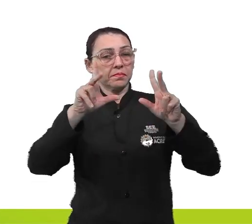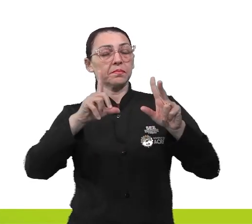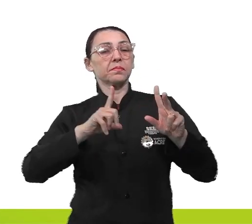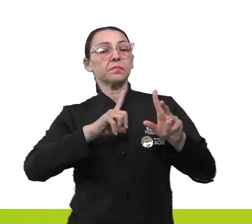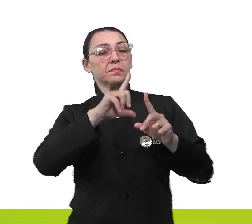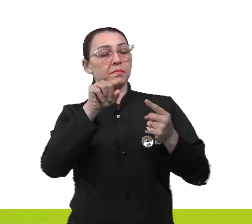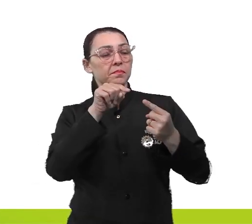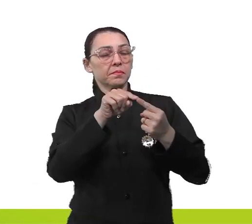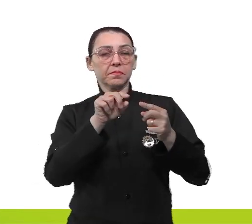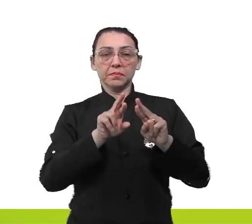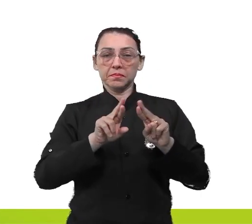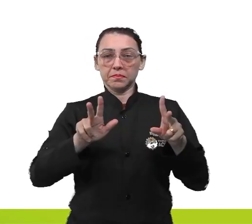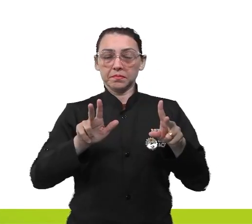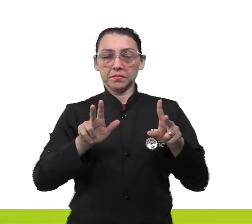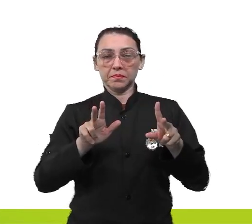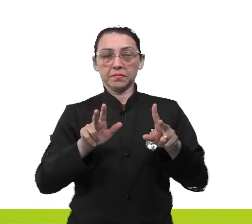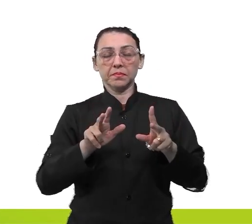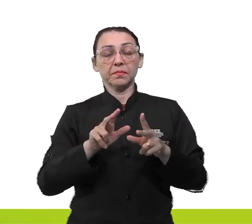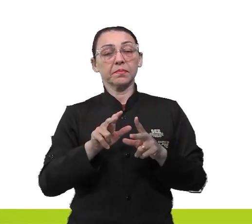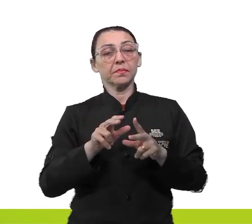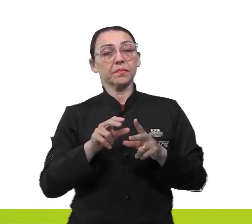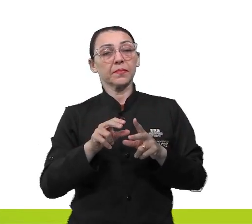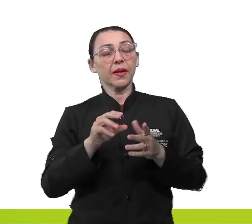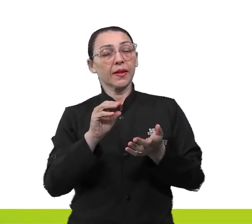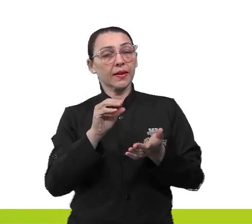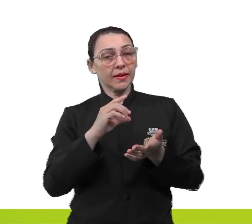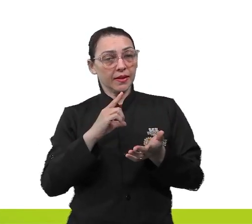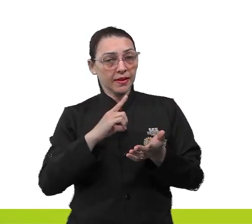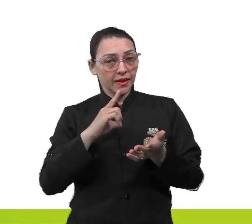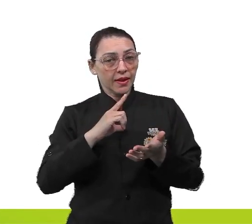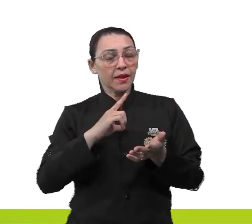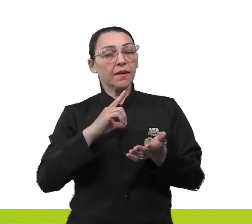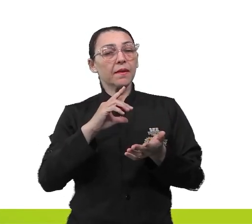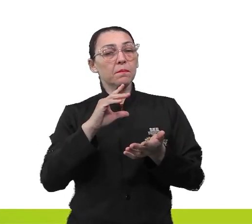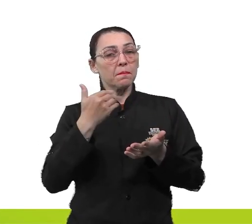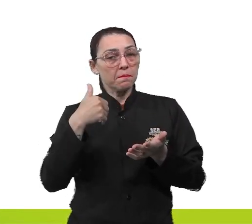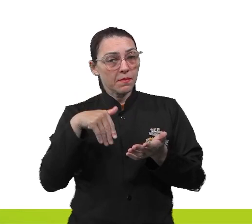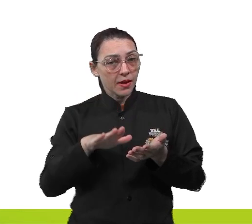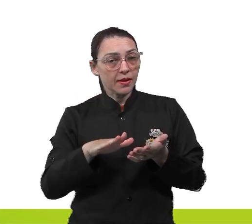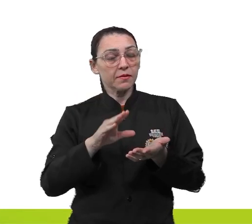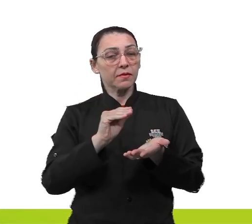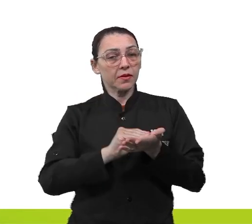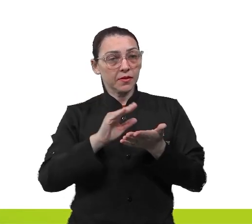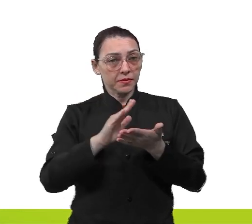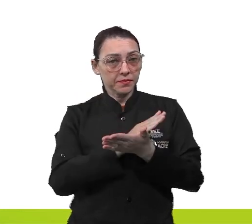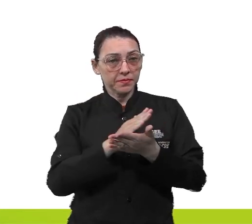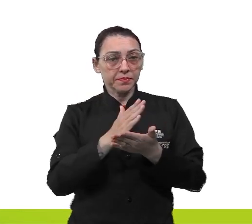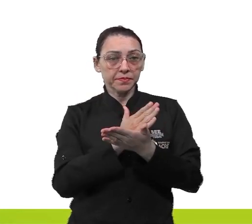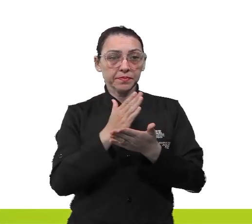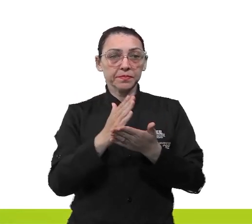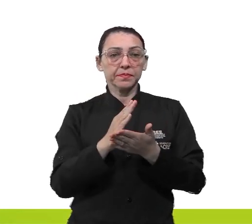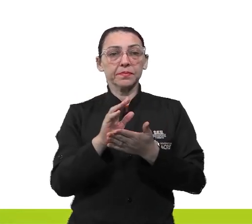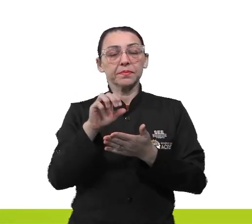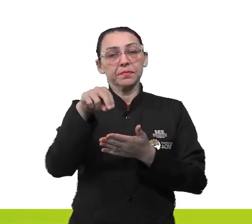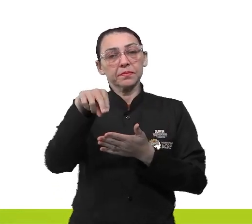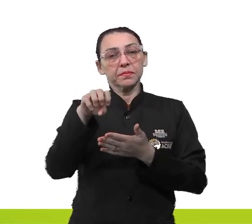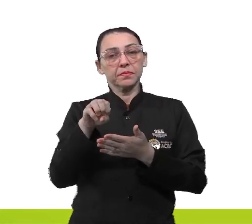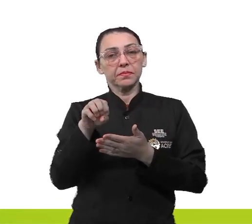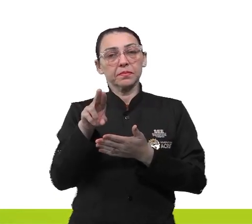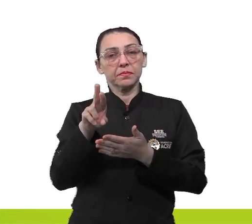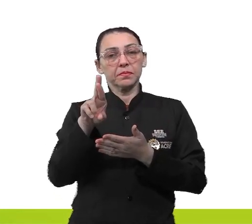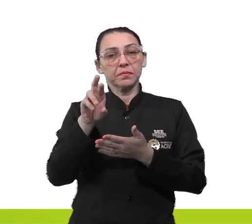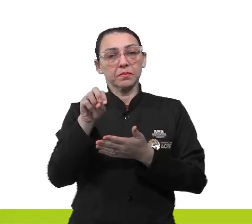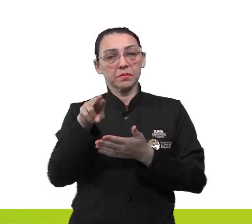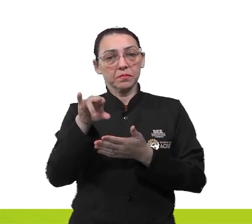funções diferentes. Não estão todas aqui, eu trouxe só algumas para vocês, tá? Vamos começar. Neurônio é um tipo